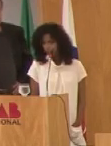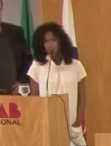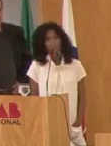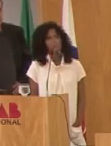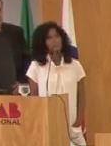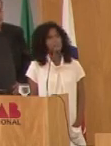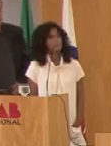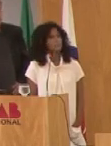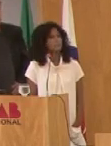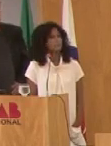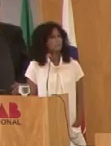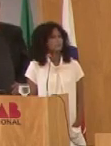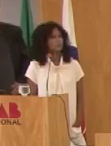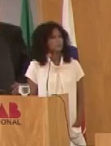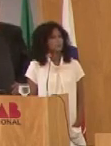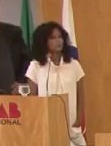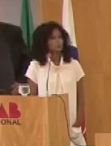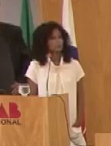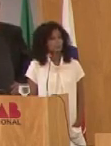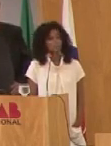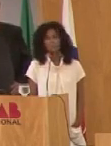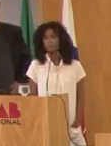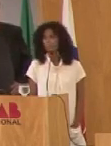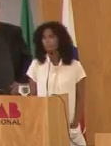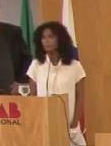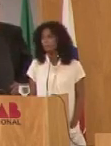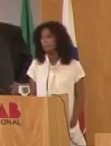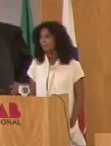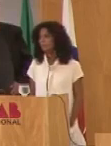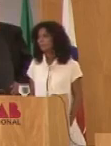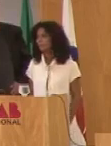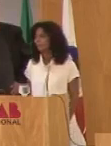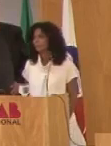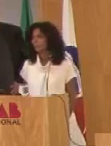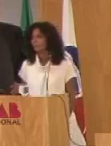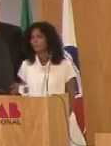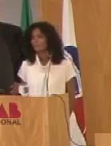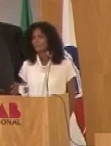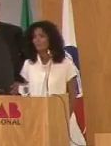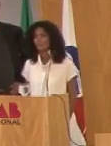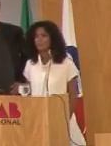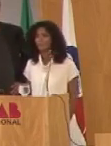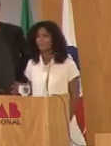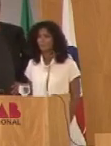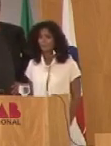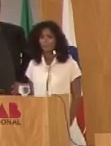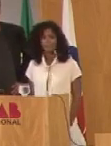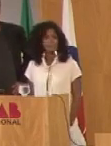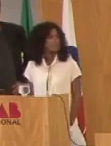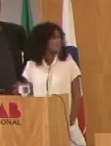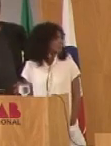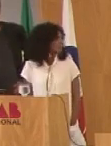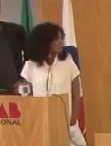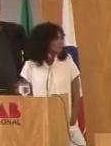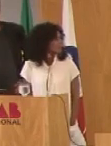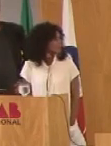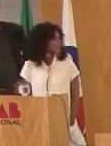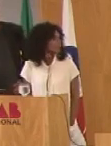Imprensa, Alfredo Wagner Berno de Almeida, da Sociedade Brasileira para o Progresso da